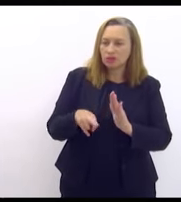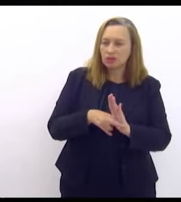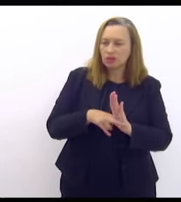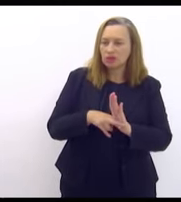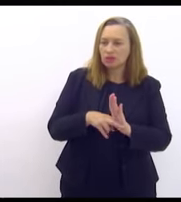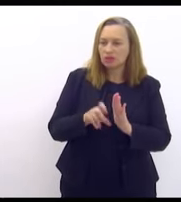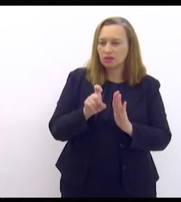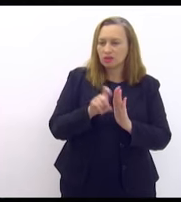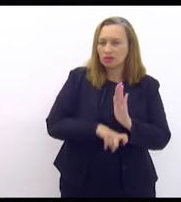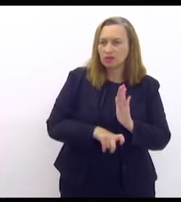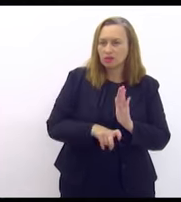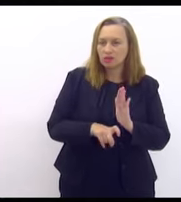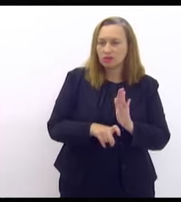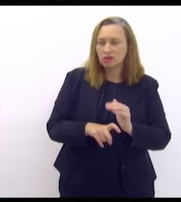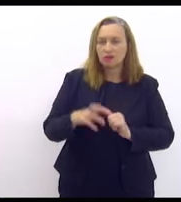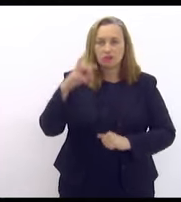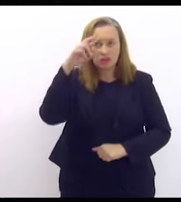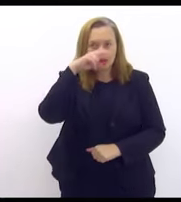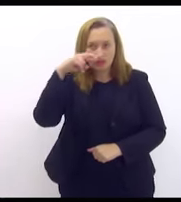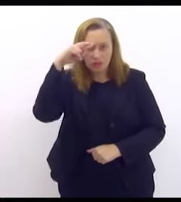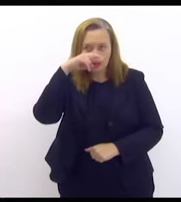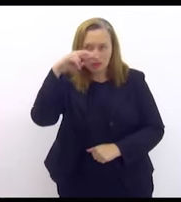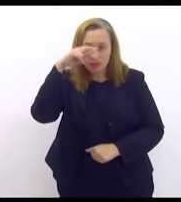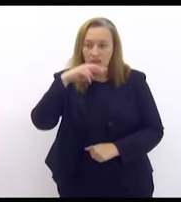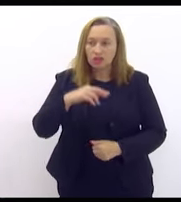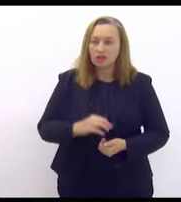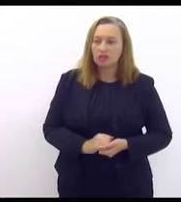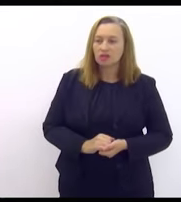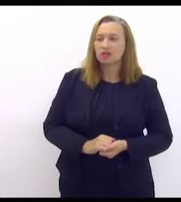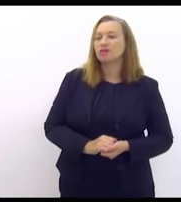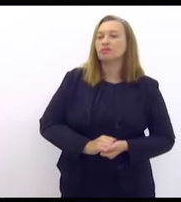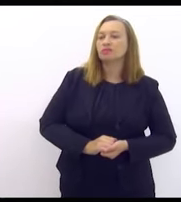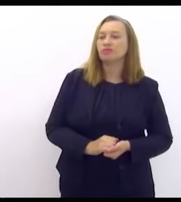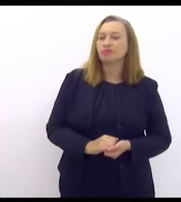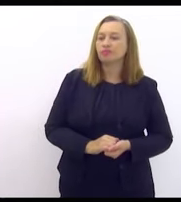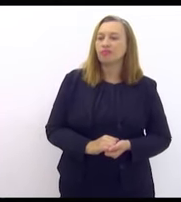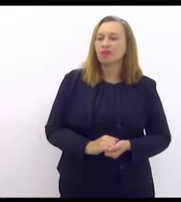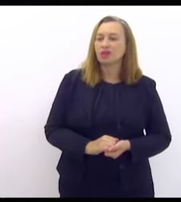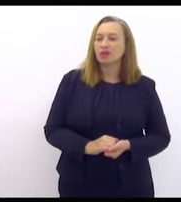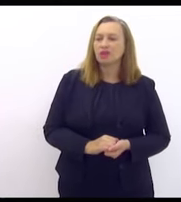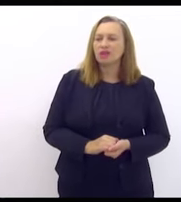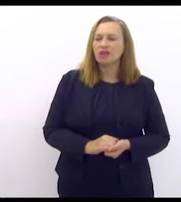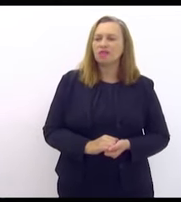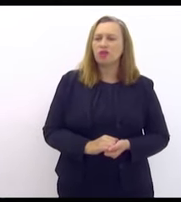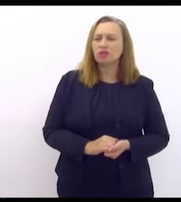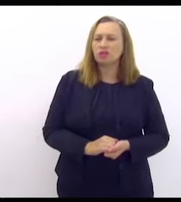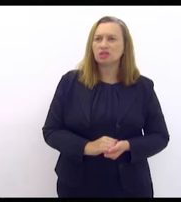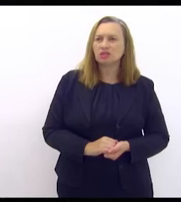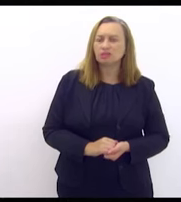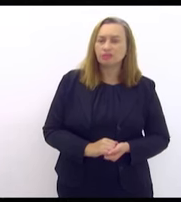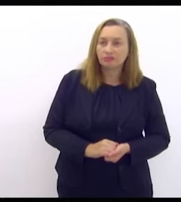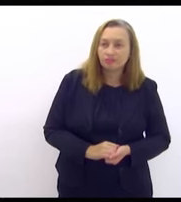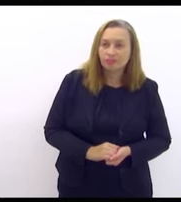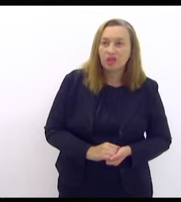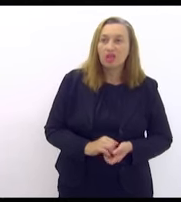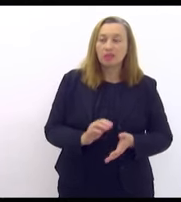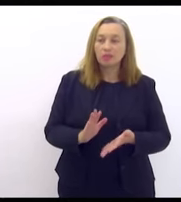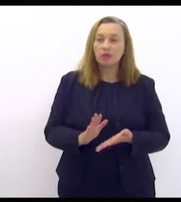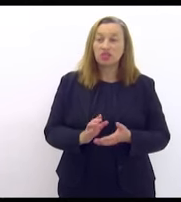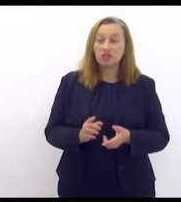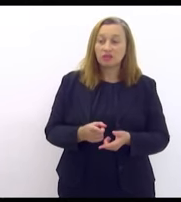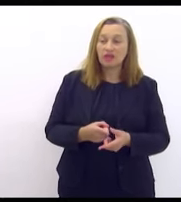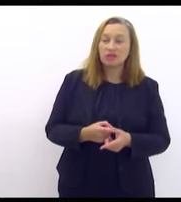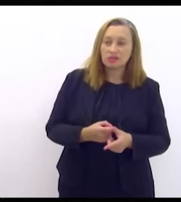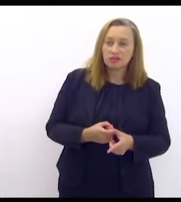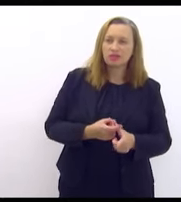11% das nossas receitas para a quitação da dívida, e aí, sem dúvida